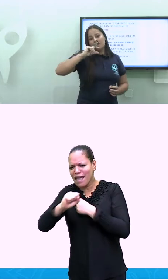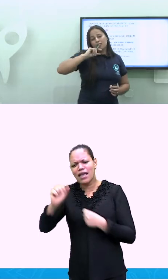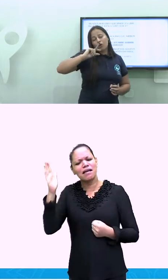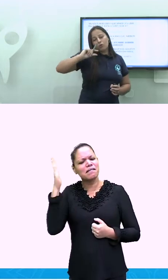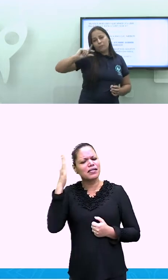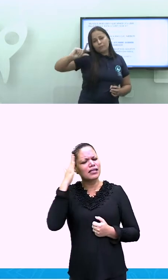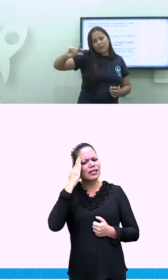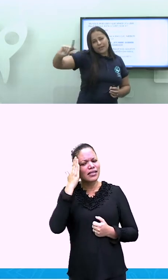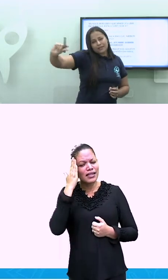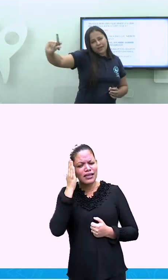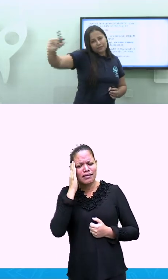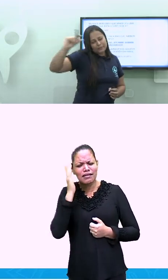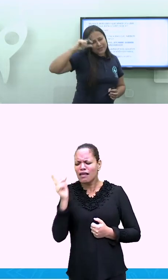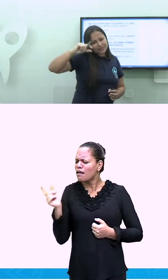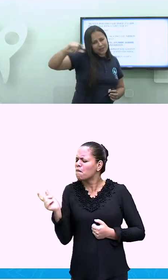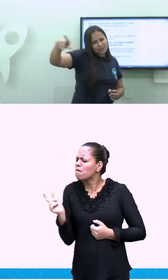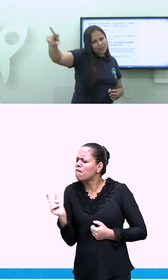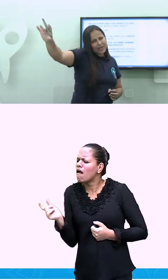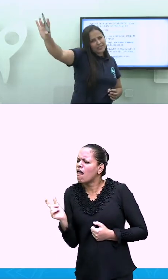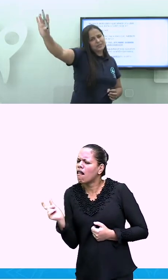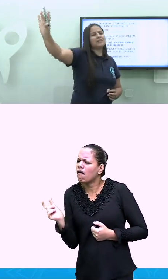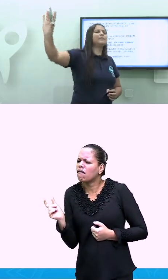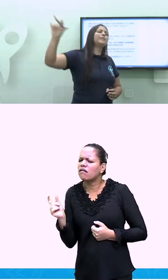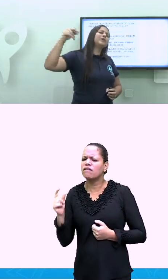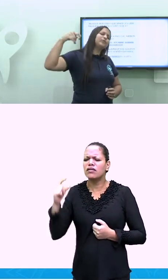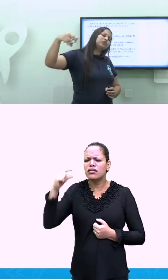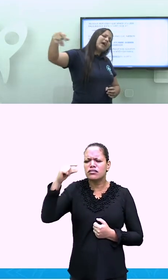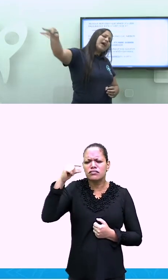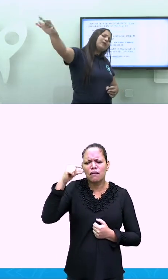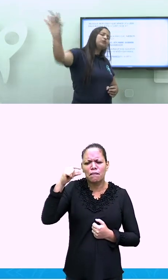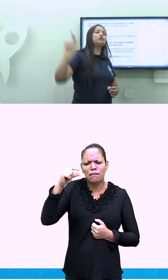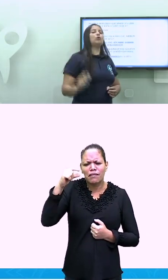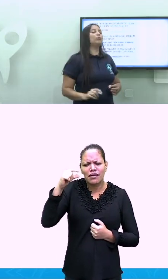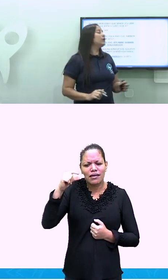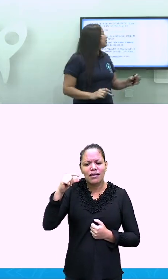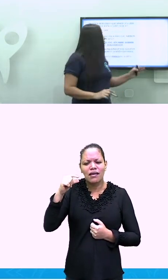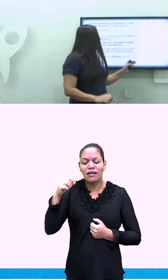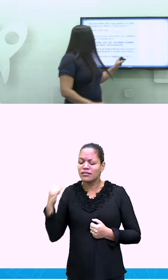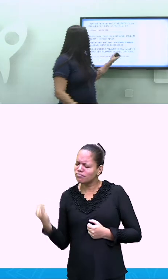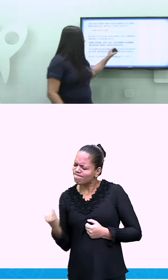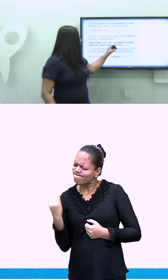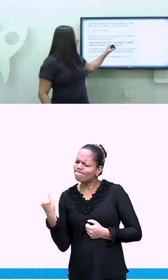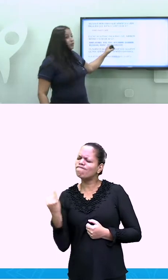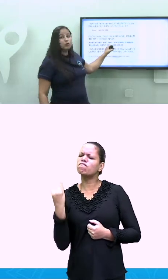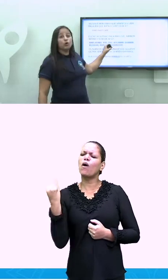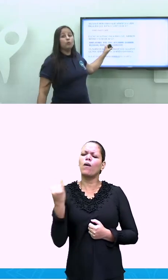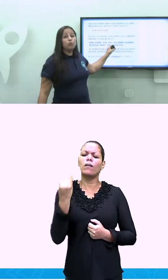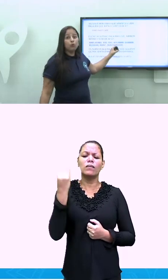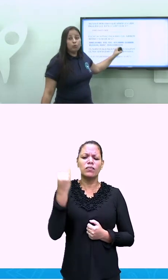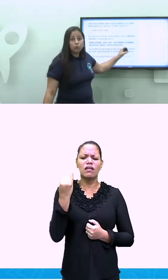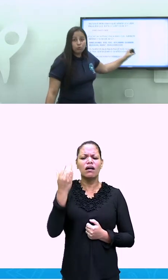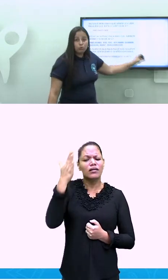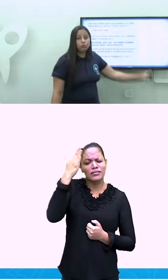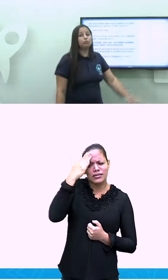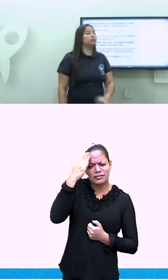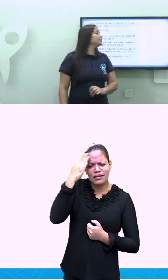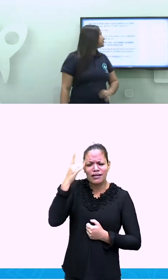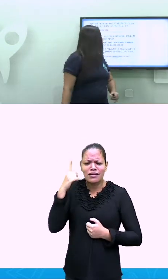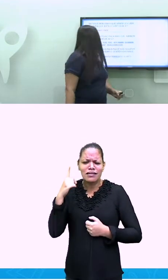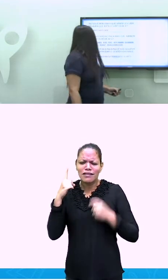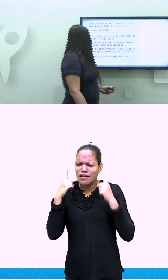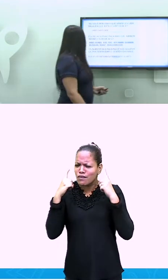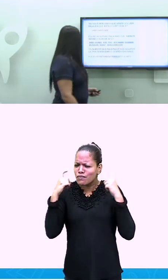pequenininhas e com uma letra, bastante letras assim para poder puxar o som. Igual, por exemplo, aqui do bu.